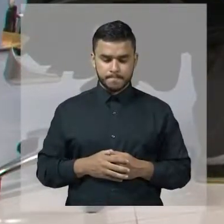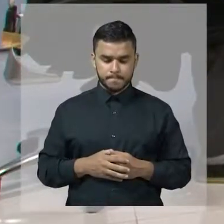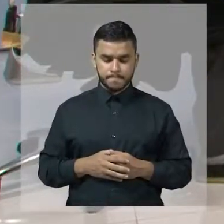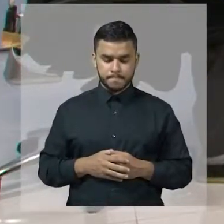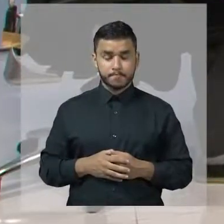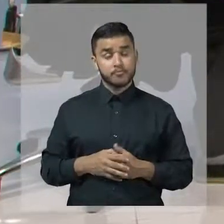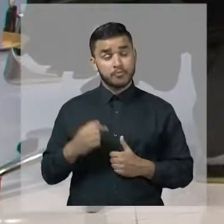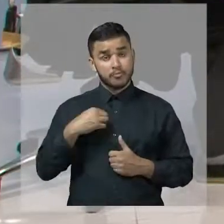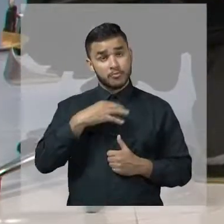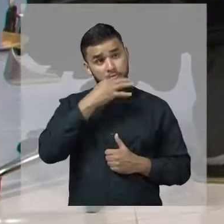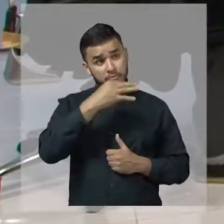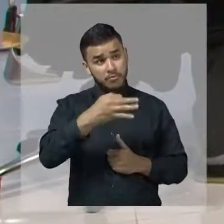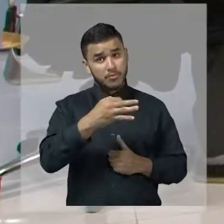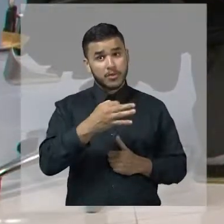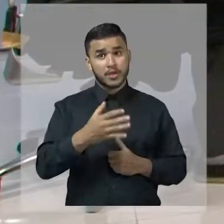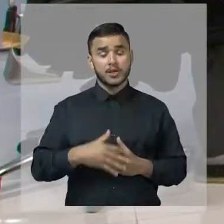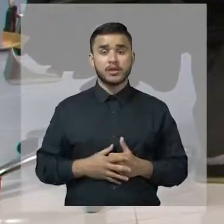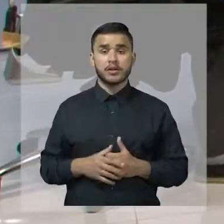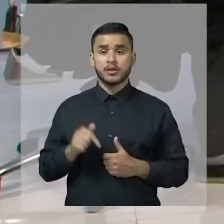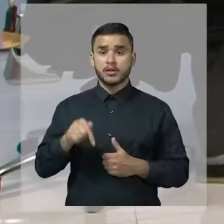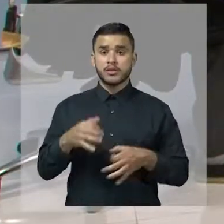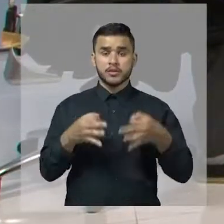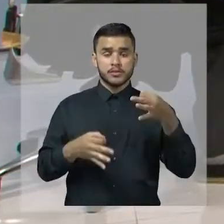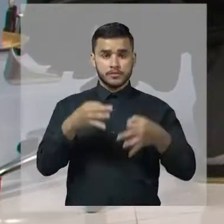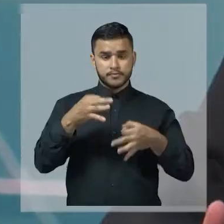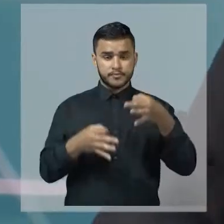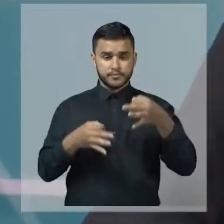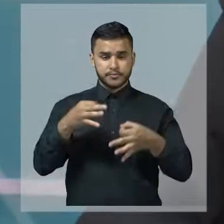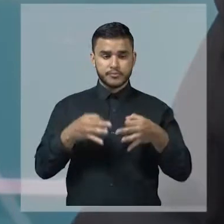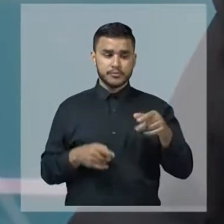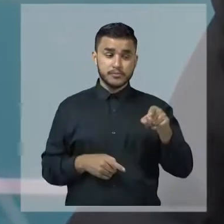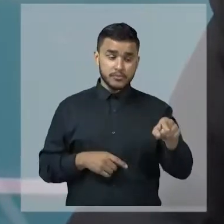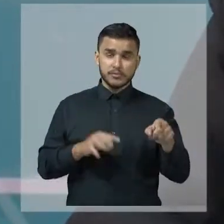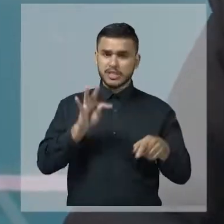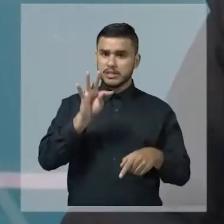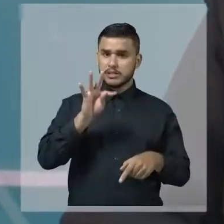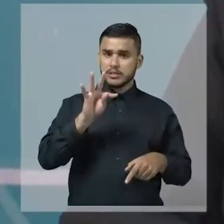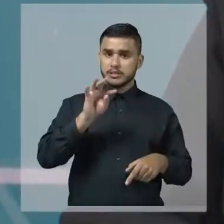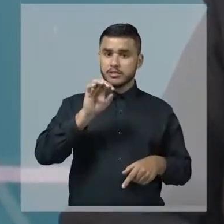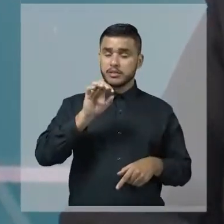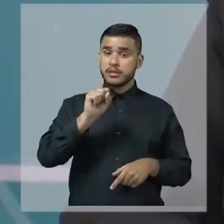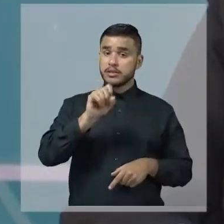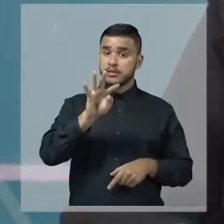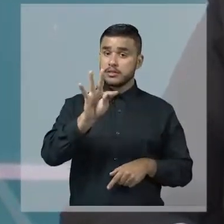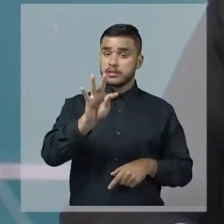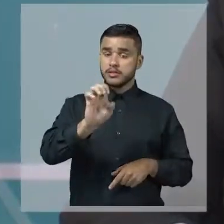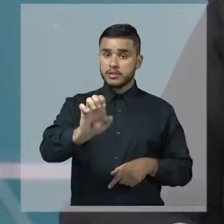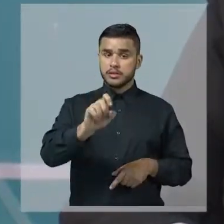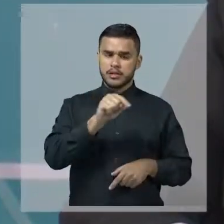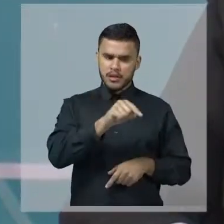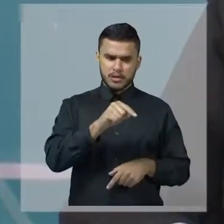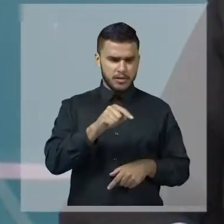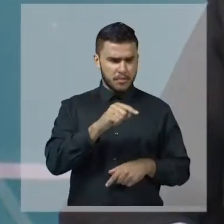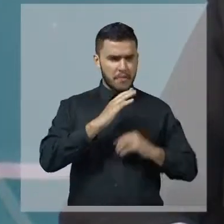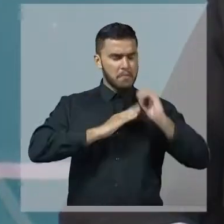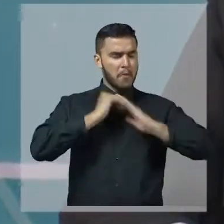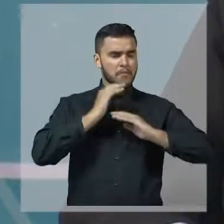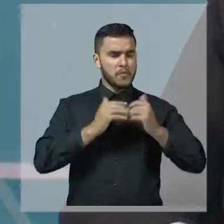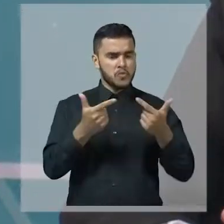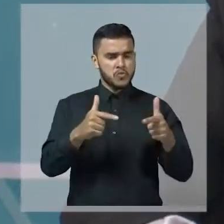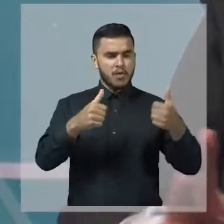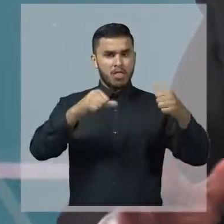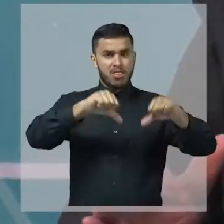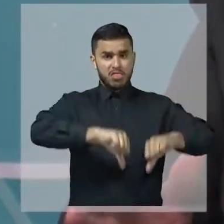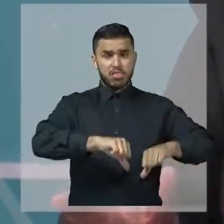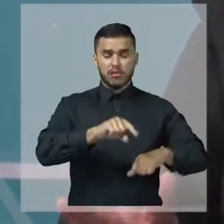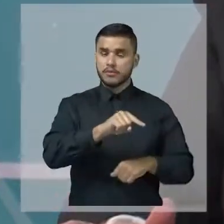que a Justiça Eleitoral, os seus integrantes, ilustres integrantes, sejam incompetentes, de forma nenhuma.